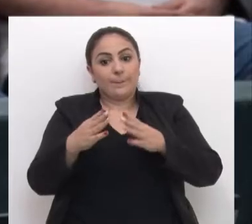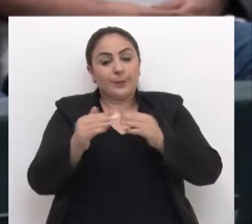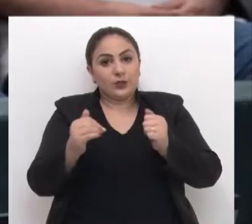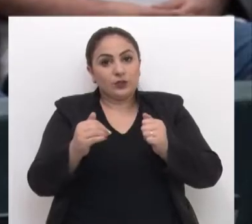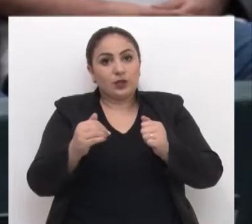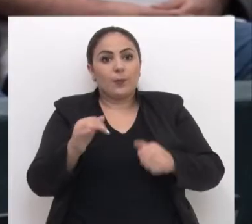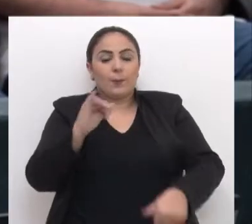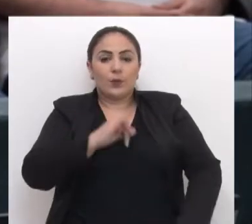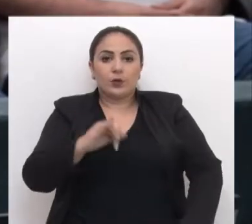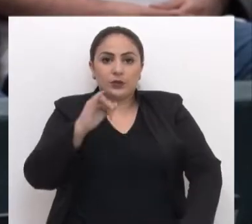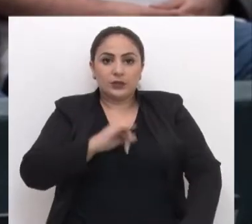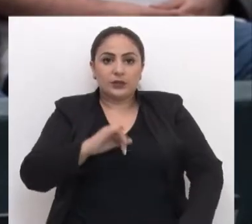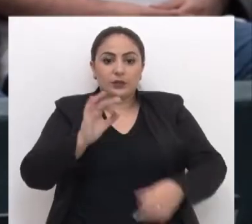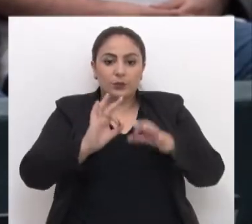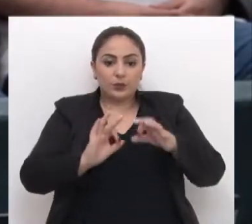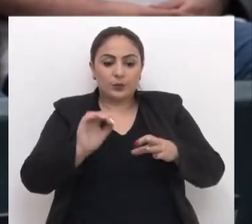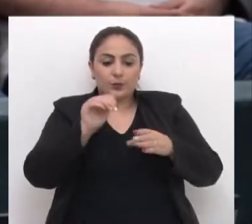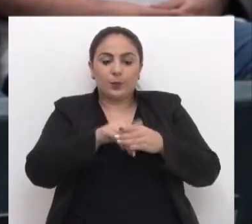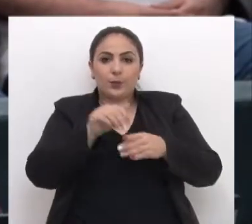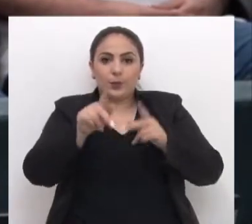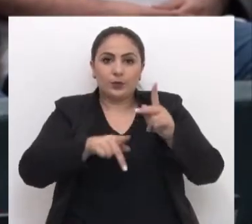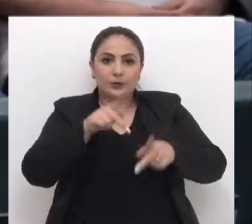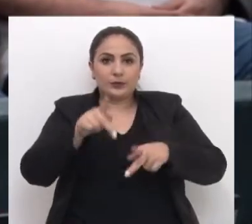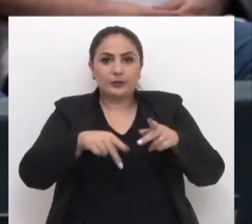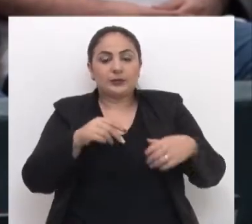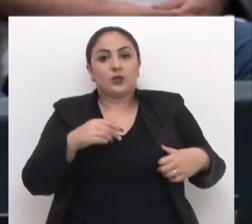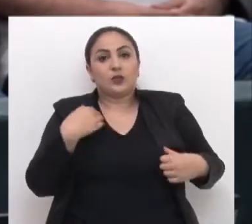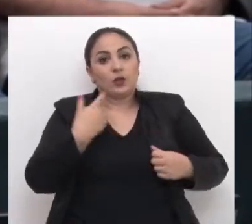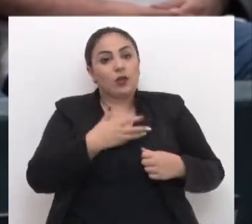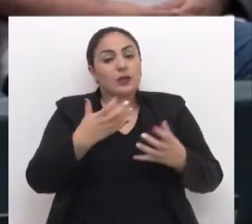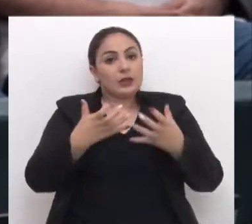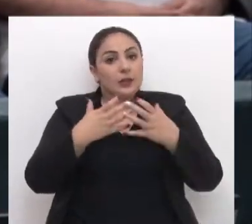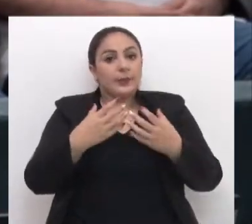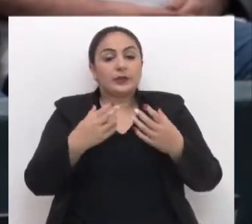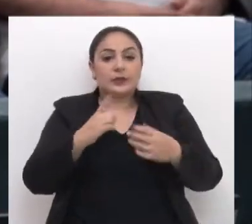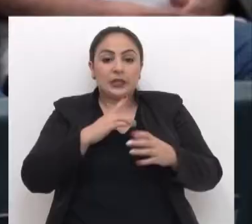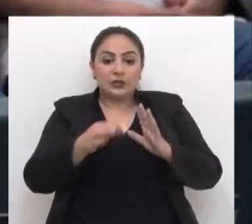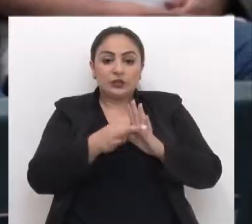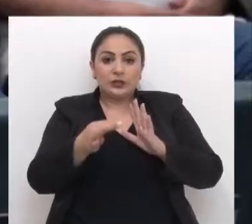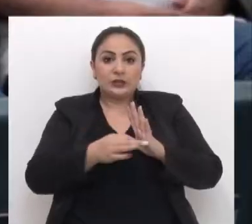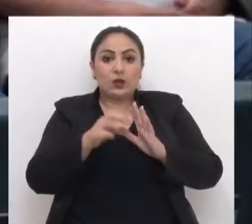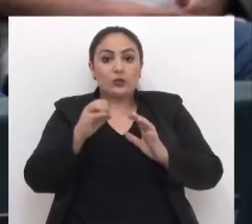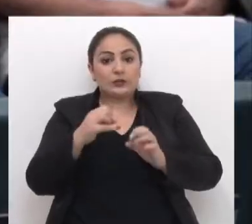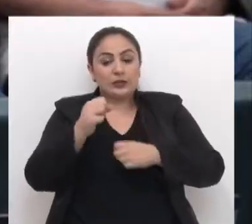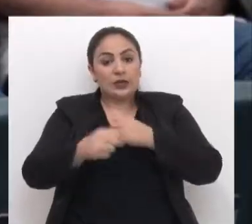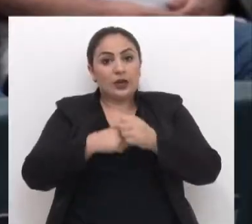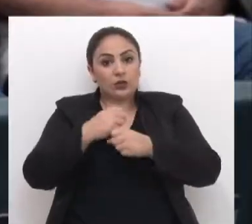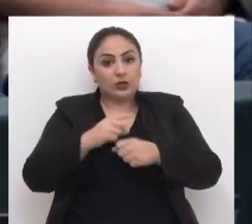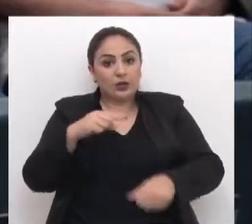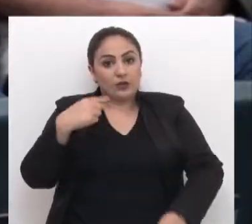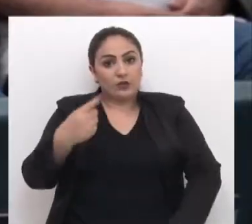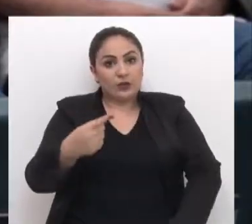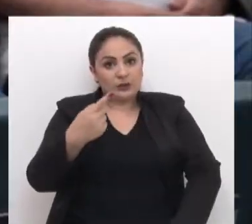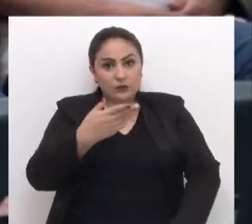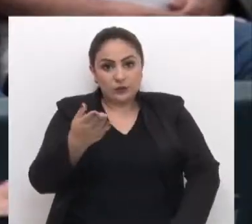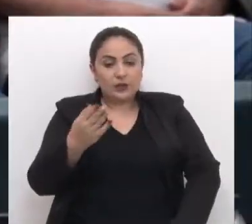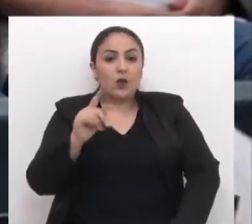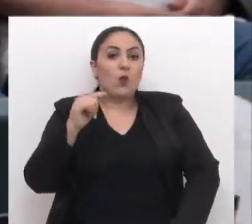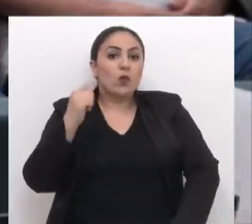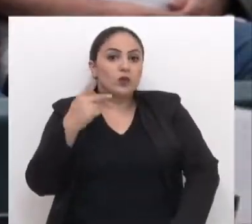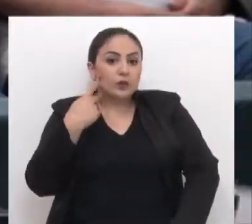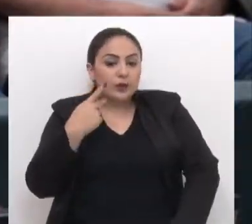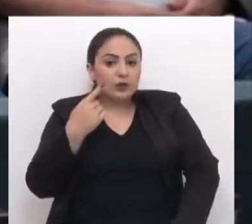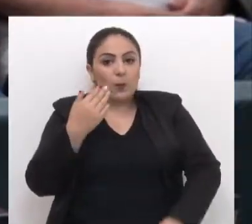solicitação, porque é muito importante o projeto para a população. Então, esperamos logo ter essa indicação. E se o ano que vem